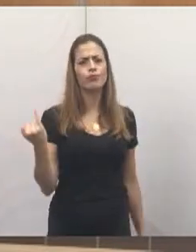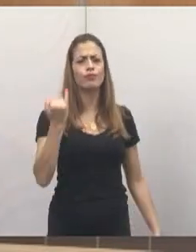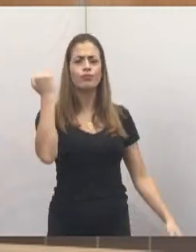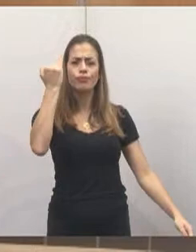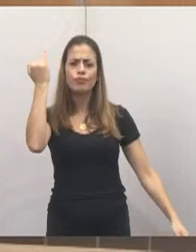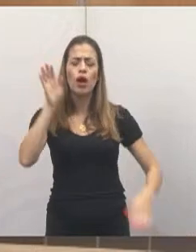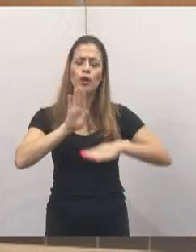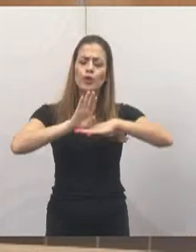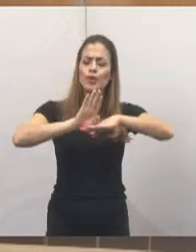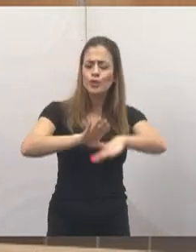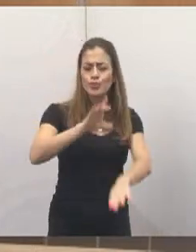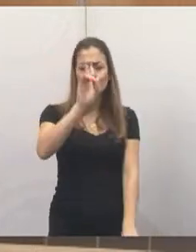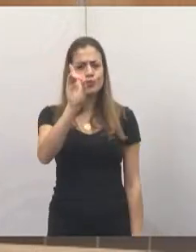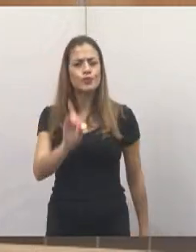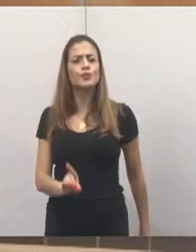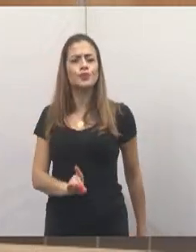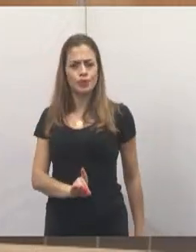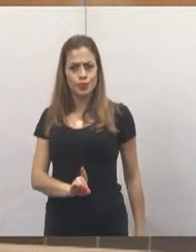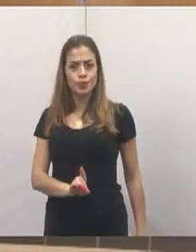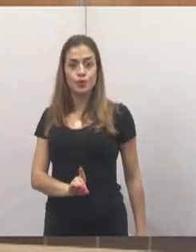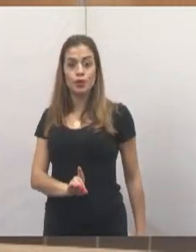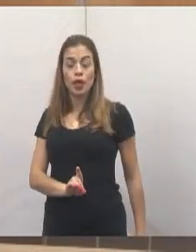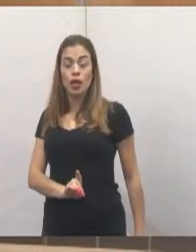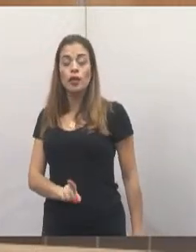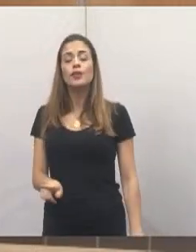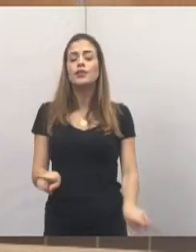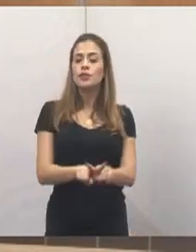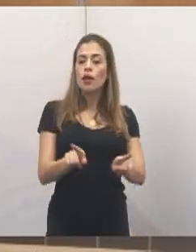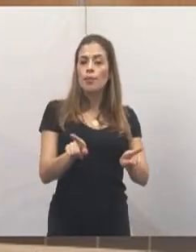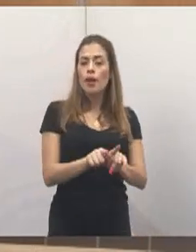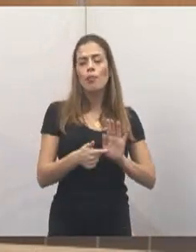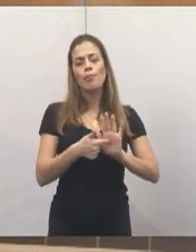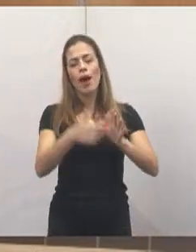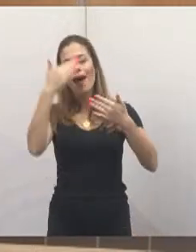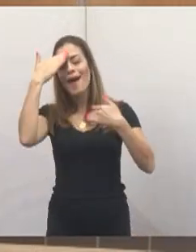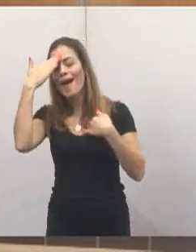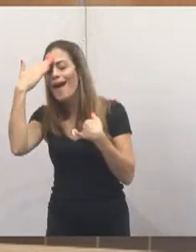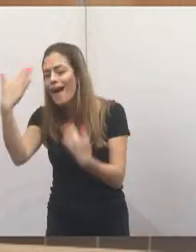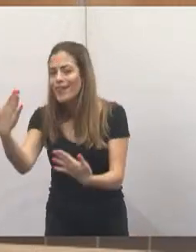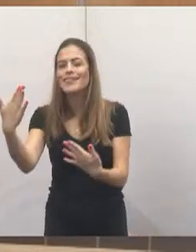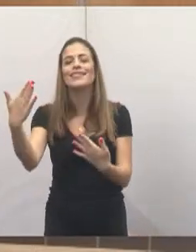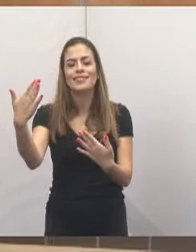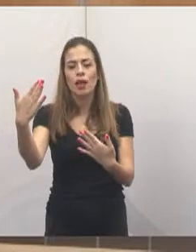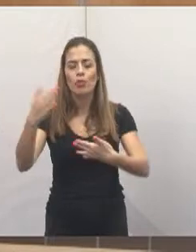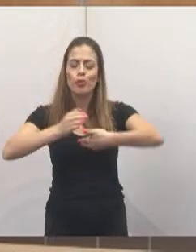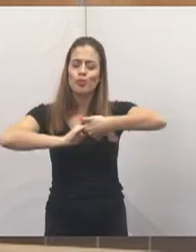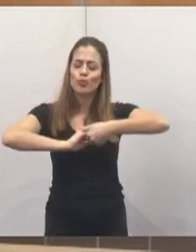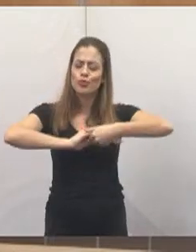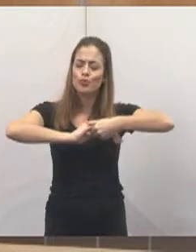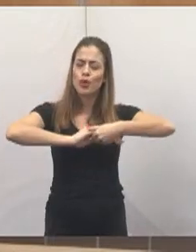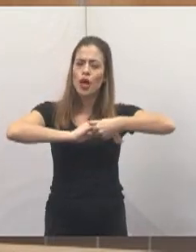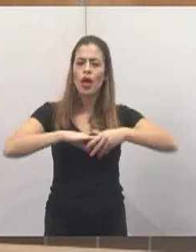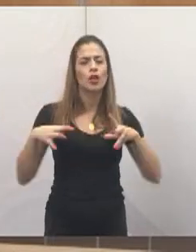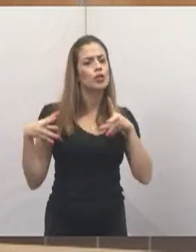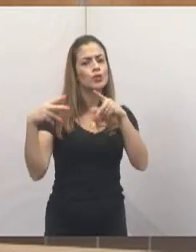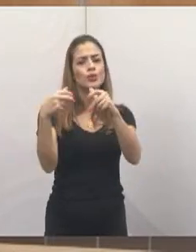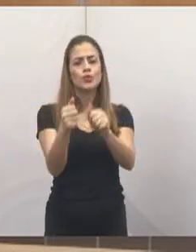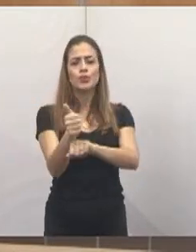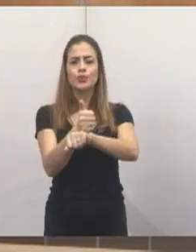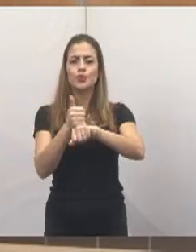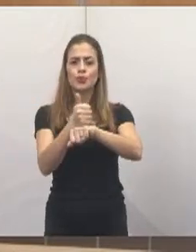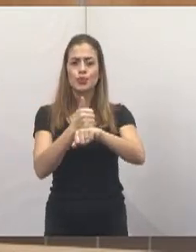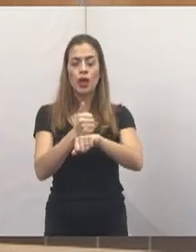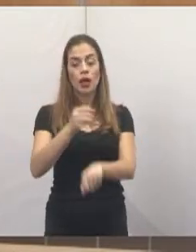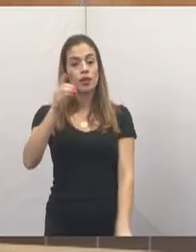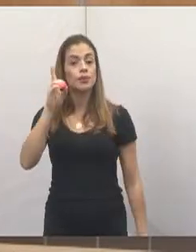do direito. Quero também externar aqui meus votos de gratidão e congratulação a todos os profissionais